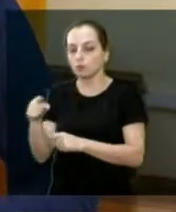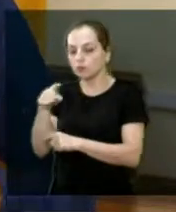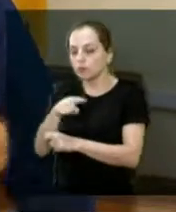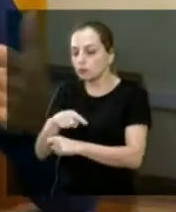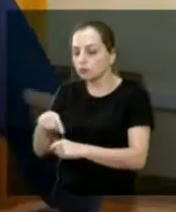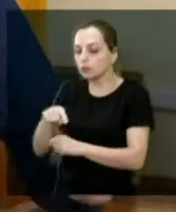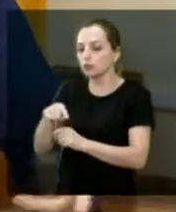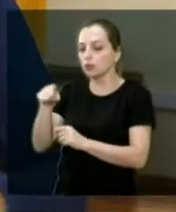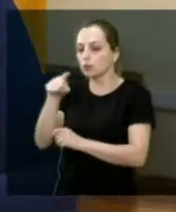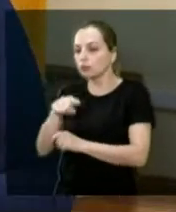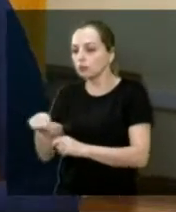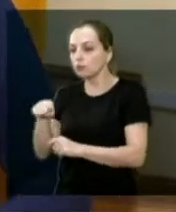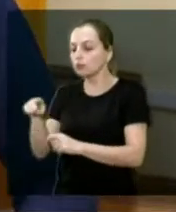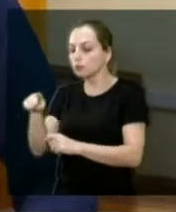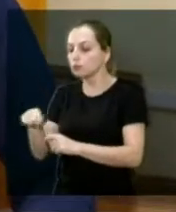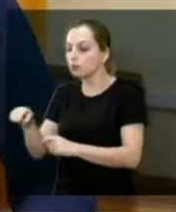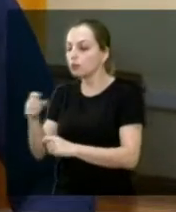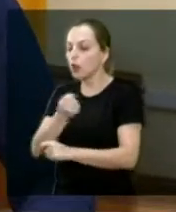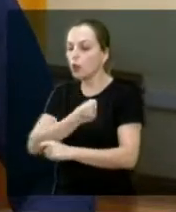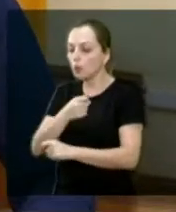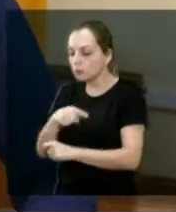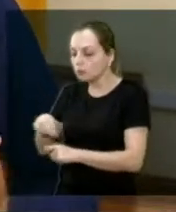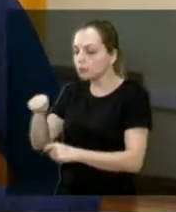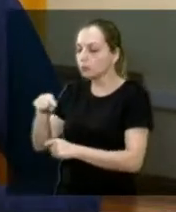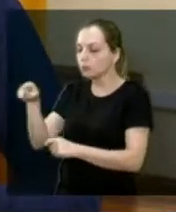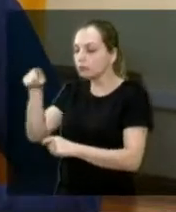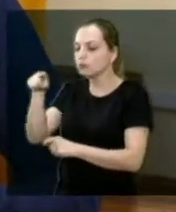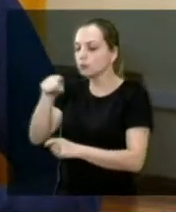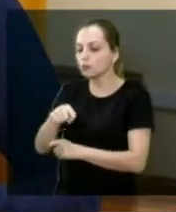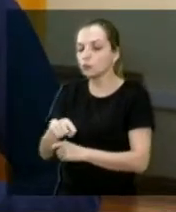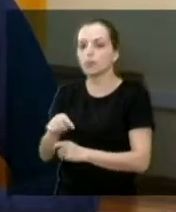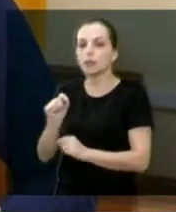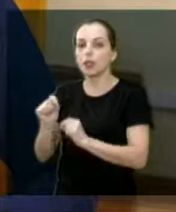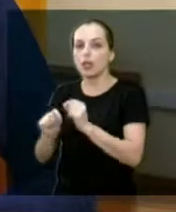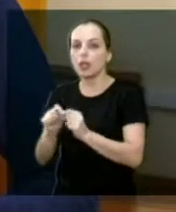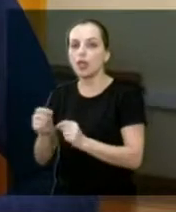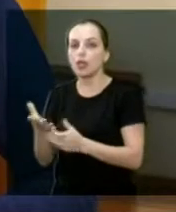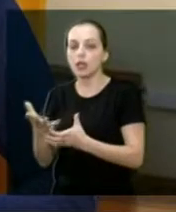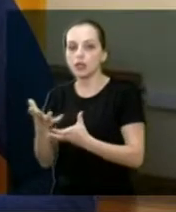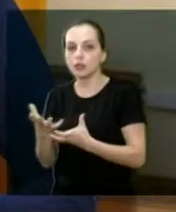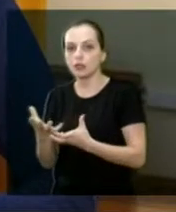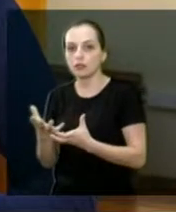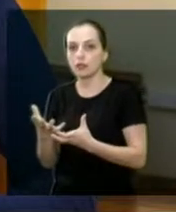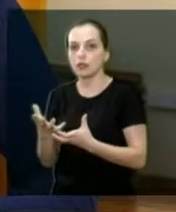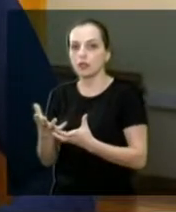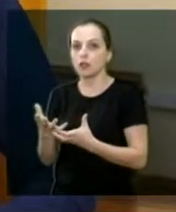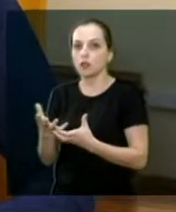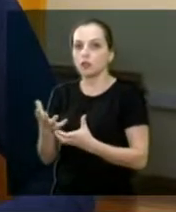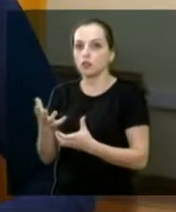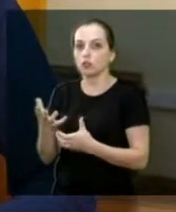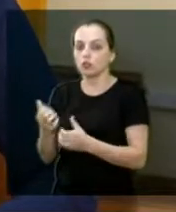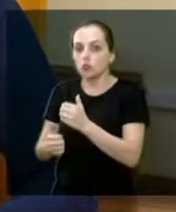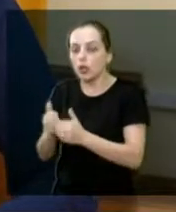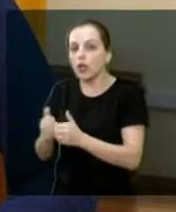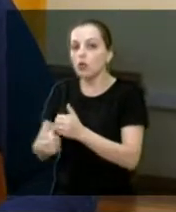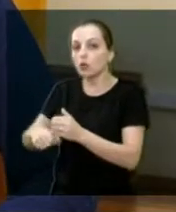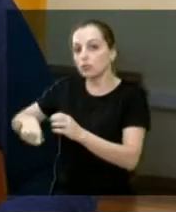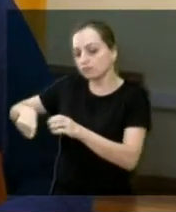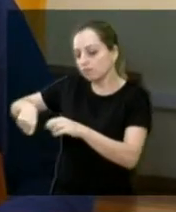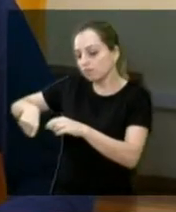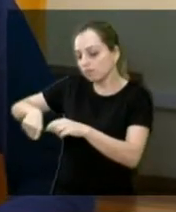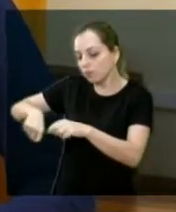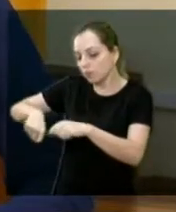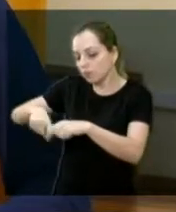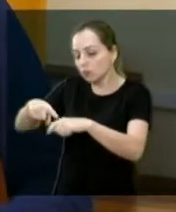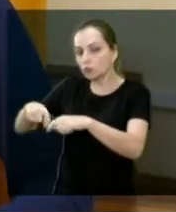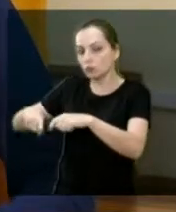3, 5, 7, não sei o que lá. Ele queria que os jogadores aperfeiçoassem chute a gol. Então ele rolava a bola e falava, olha,